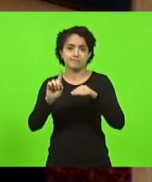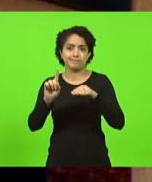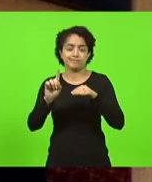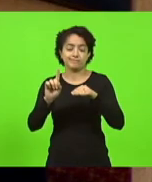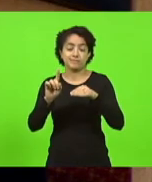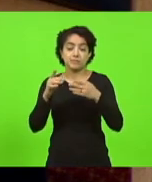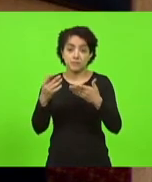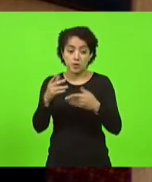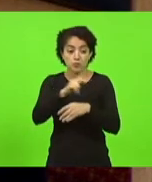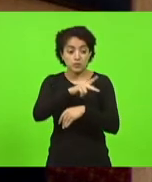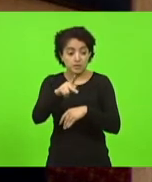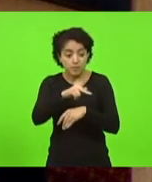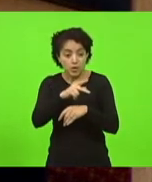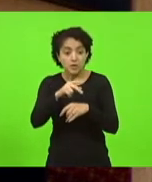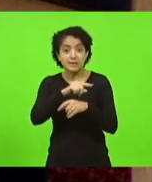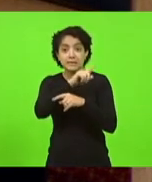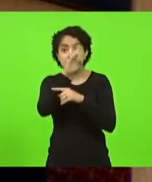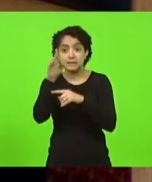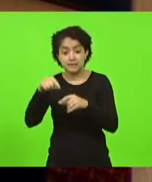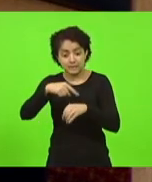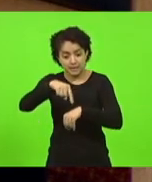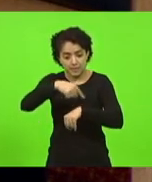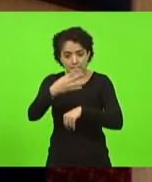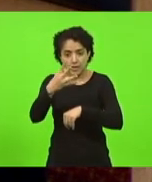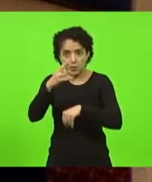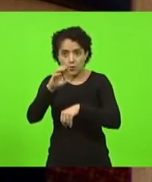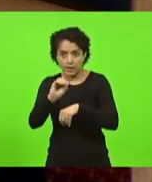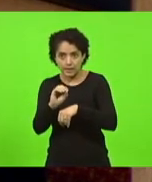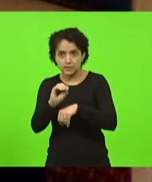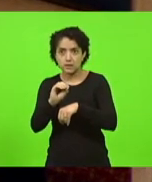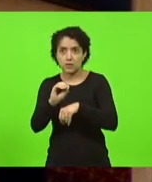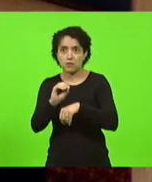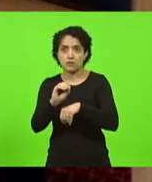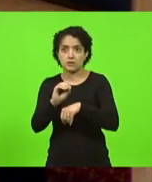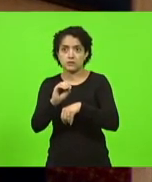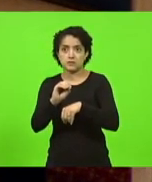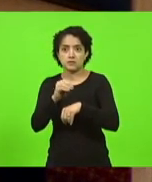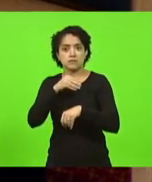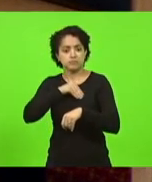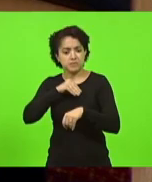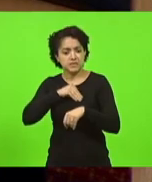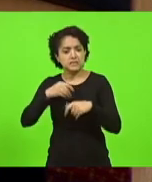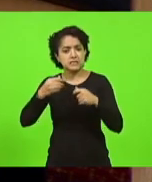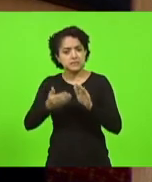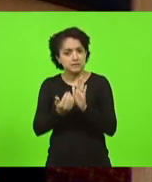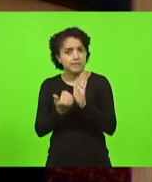professor que trabalha 40 horas não deveria ganhar menos que isso. E, sim,